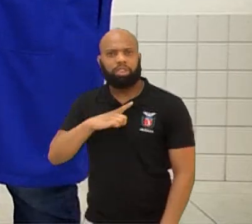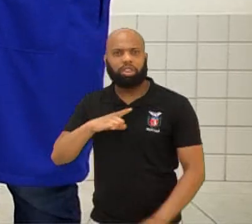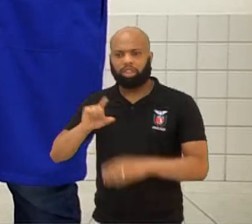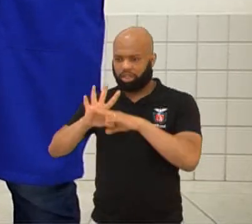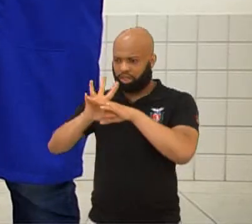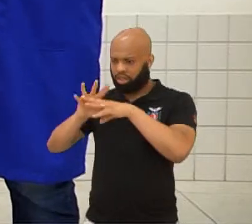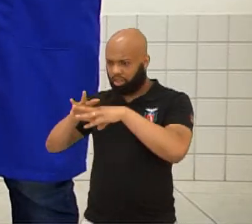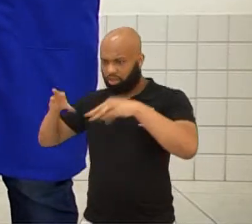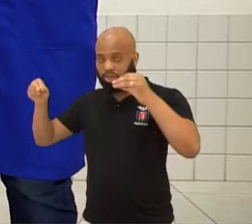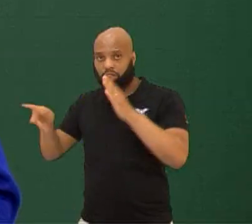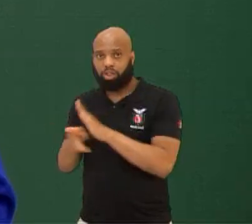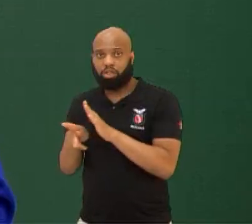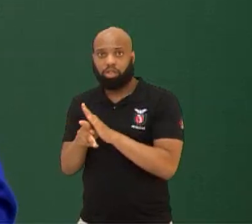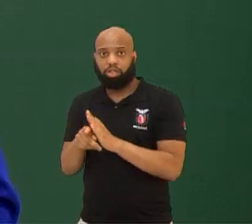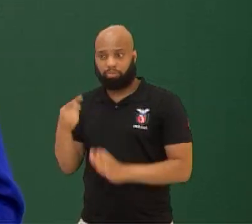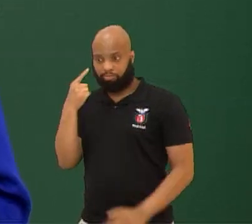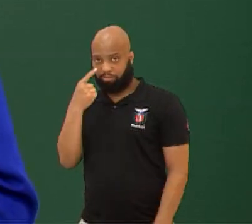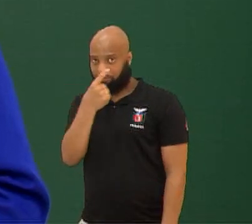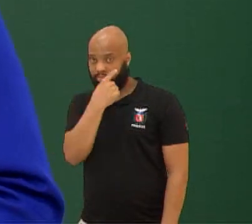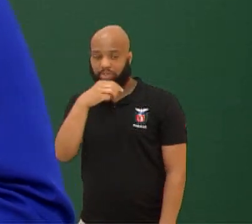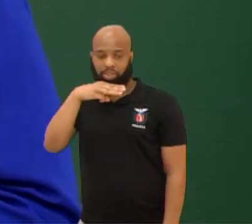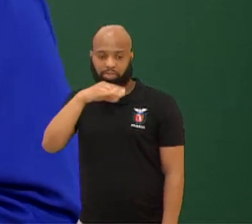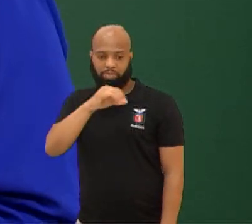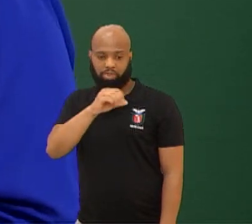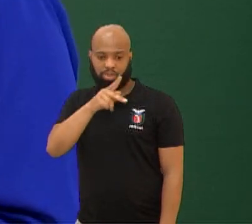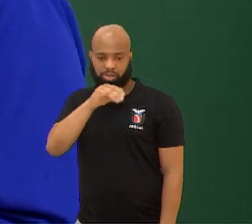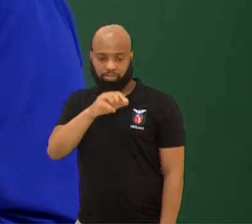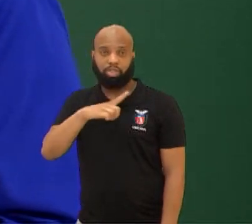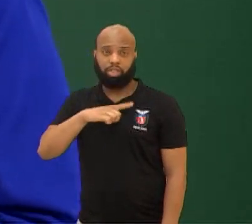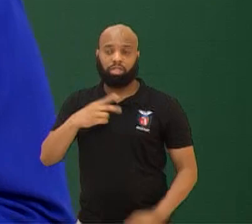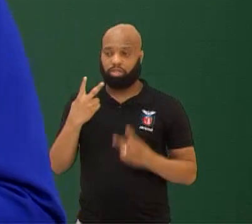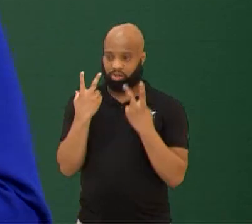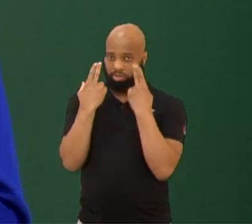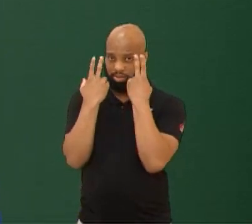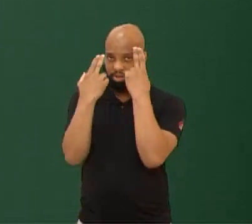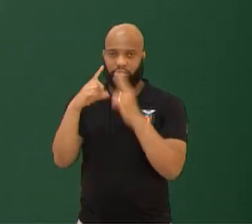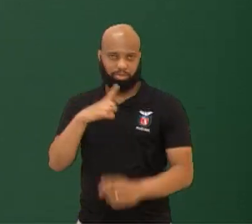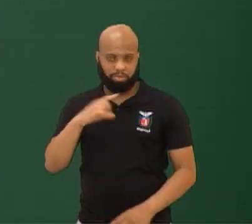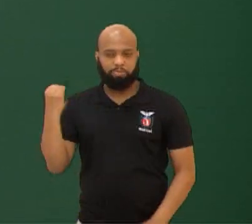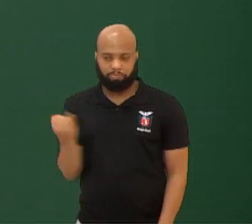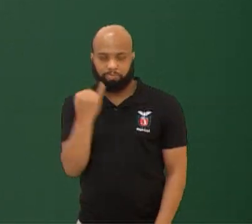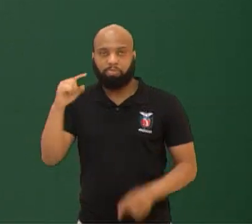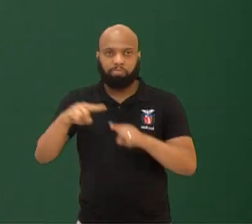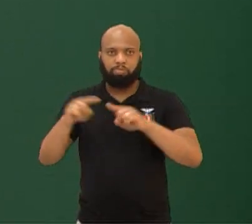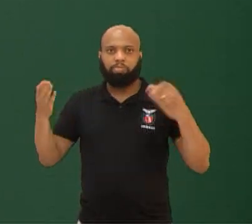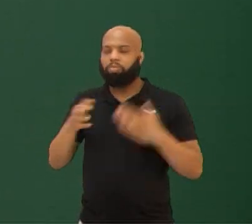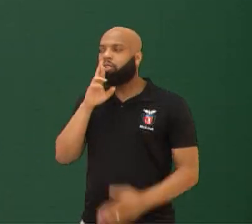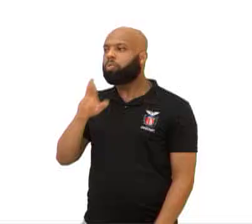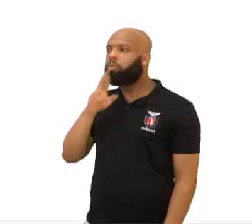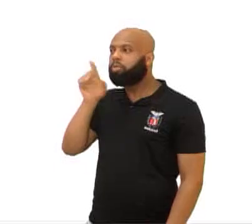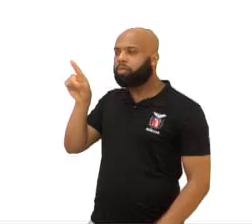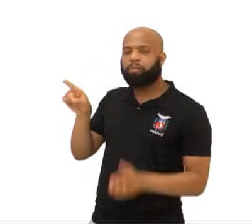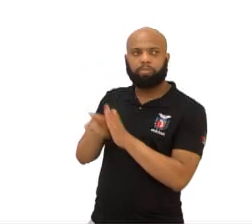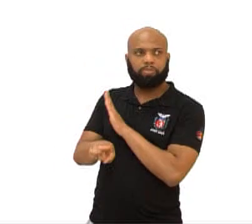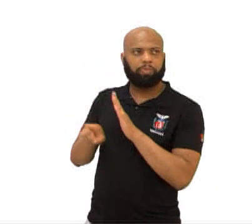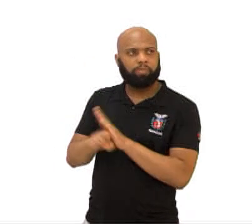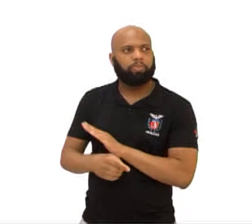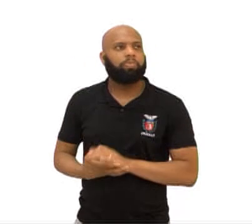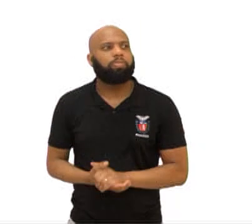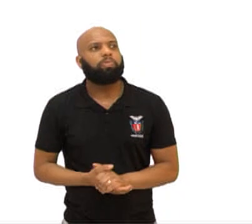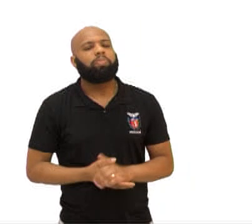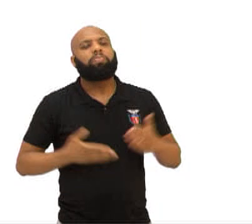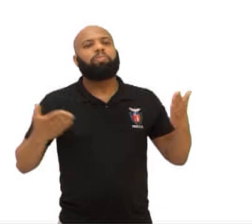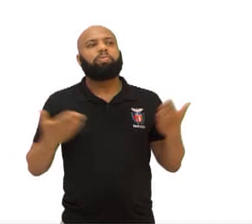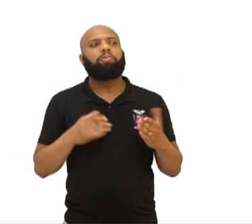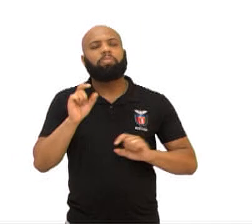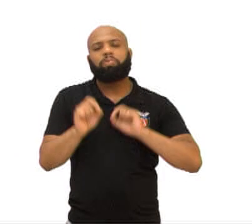para miopia. Existe até cirurgias que nós podemos estar fazendo, tá? Que é muito importante. Vamos responder essa pergunta aqui, professor? Vamos, claro, com certeza. Então,